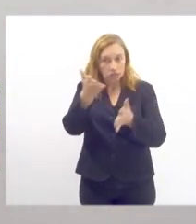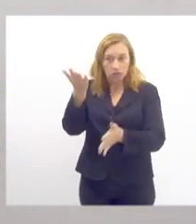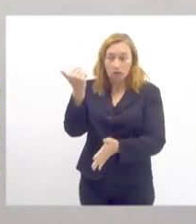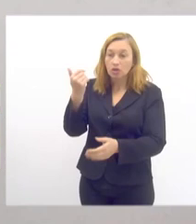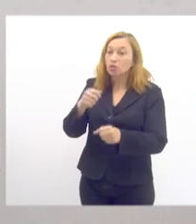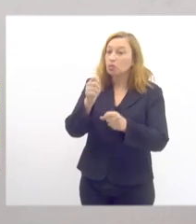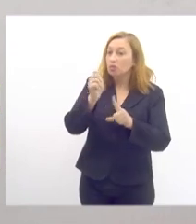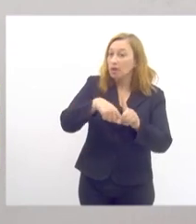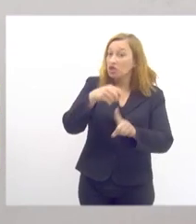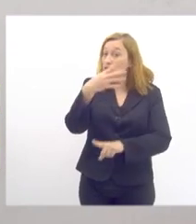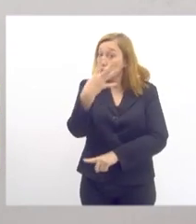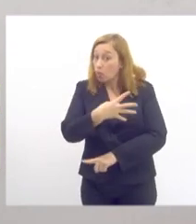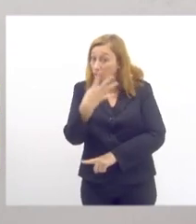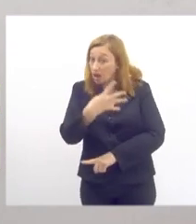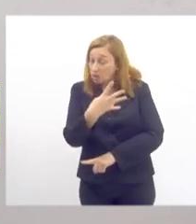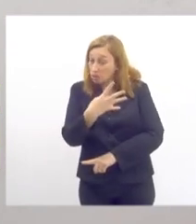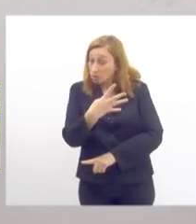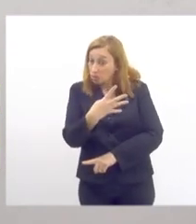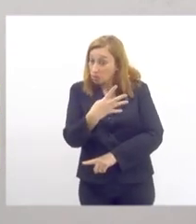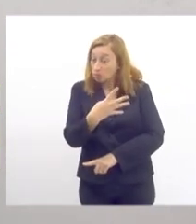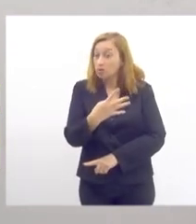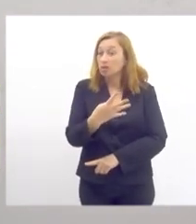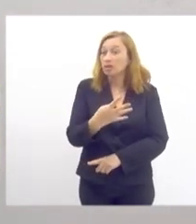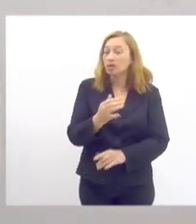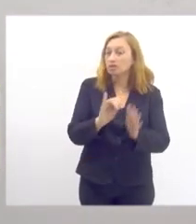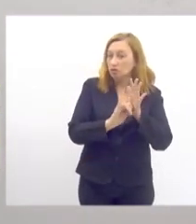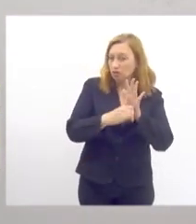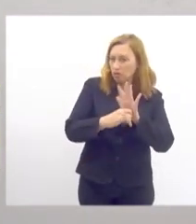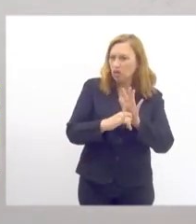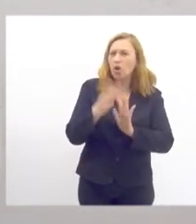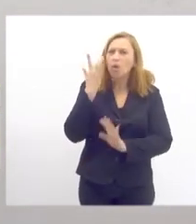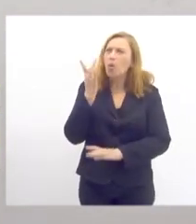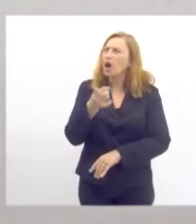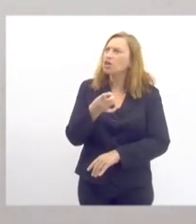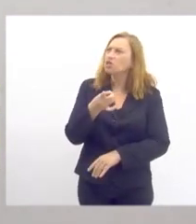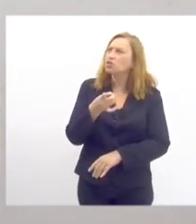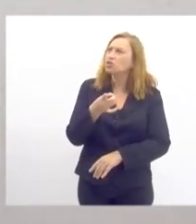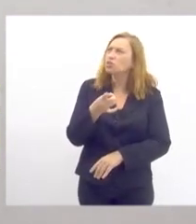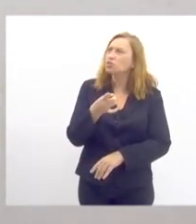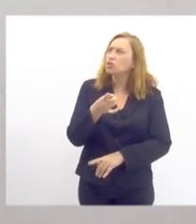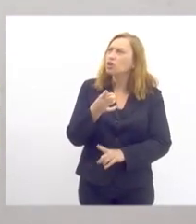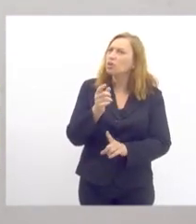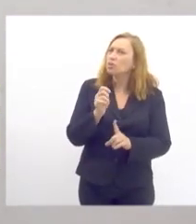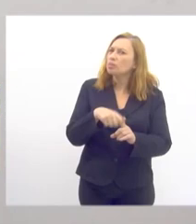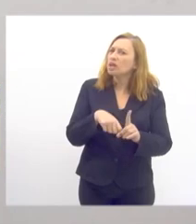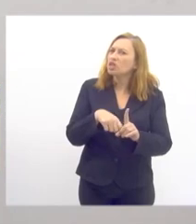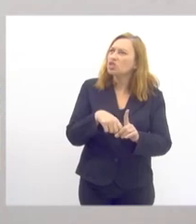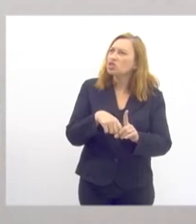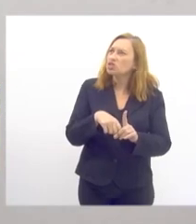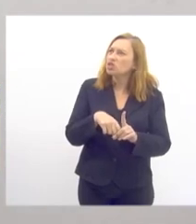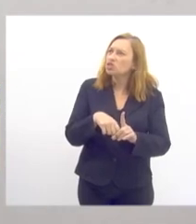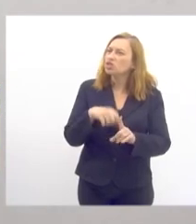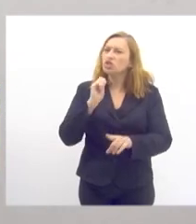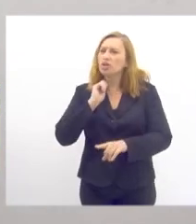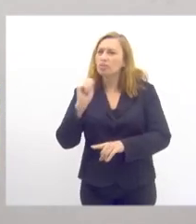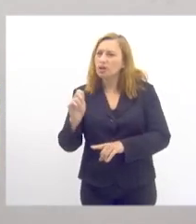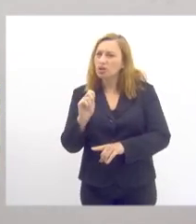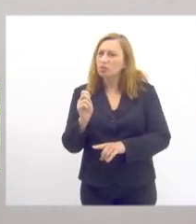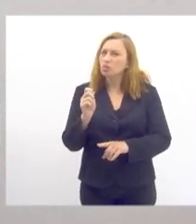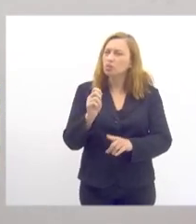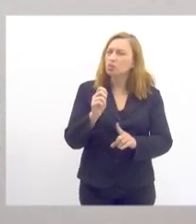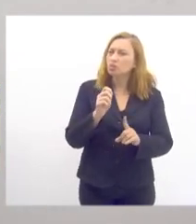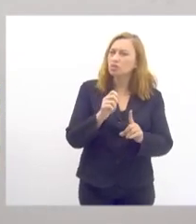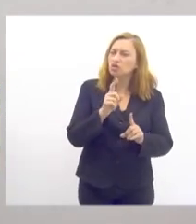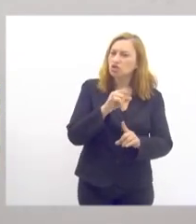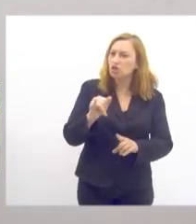mês 4, né, aquela edição extra do Diário Oficial, acho que, se não me engano, foi 4 do 4, que todo mundo foi contemplado,